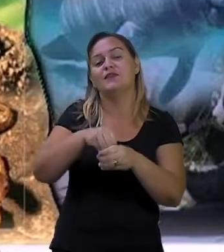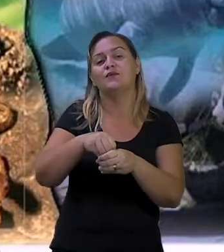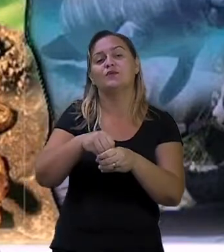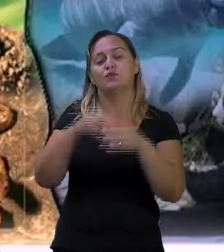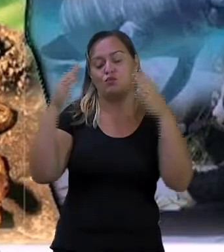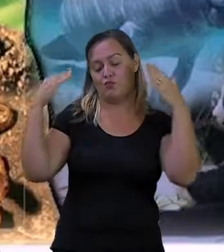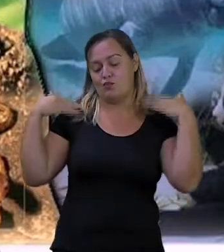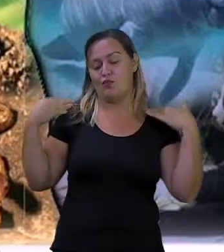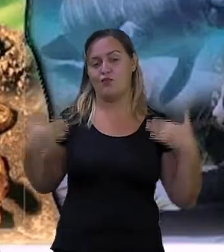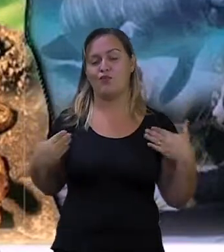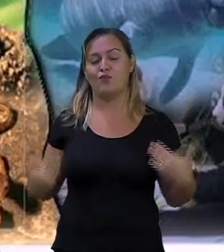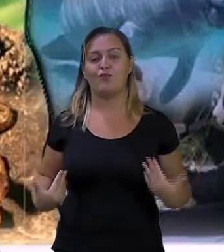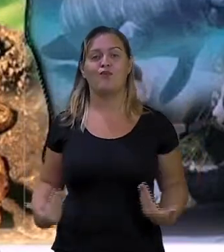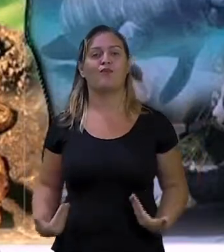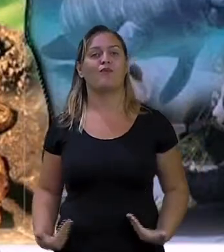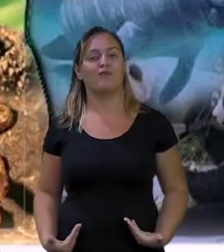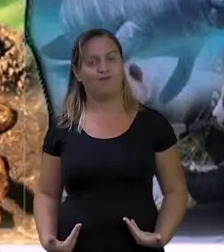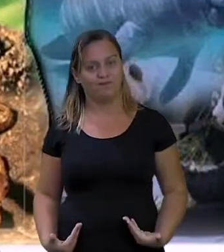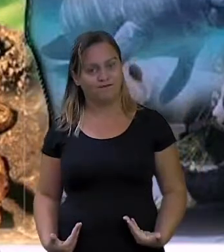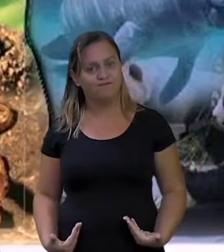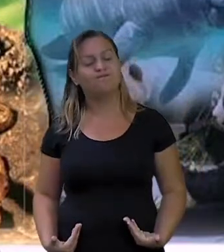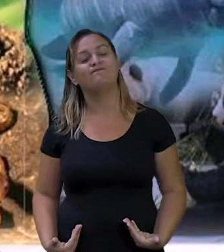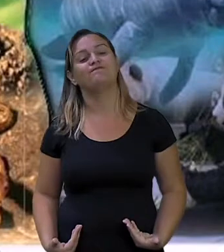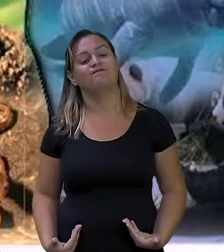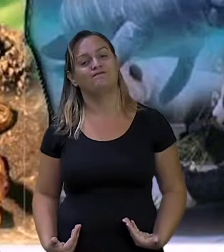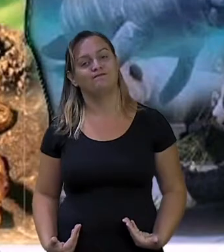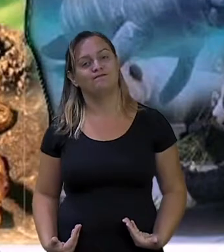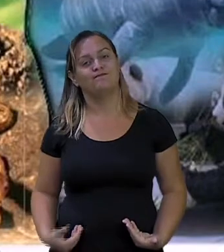aí, o sistema